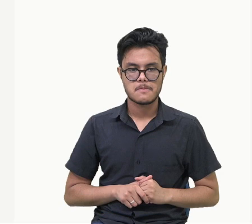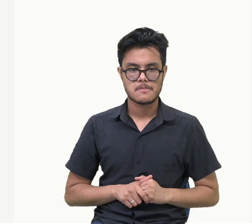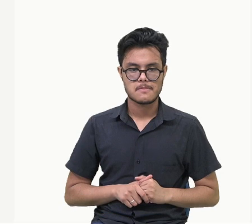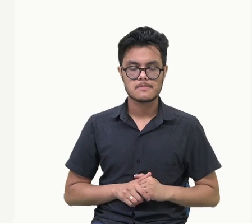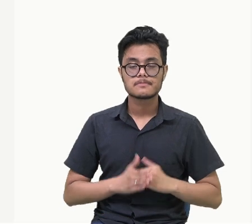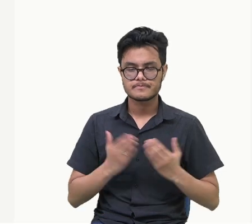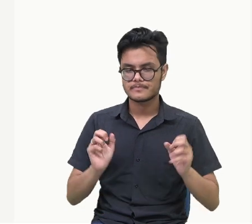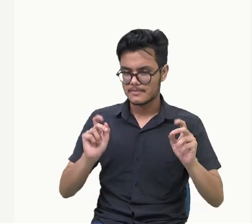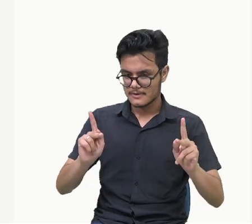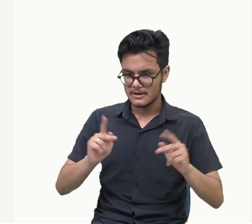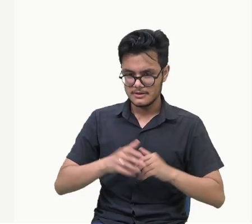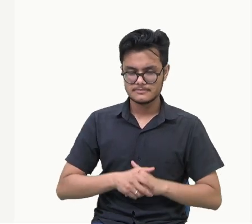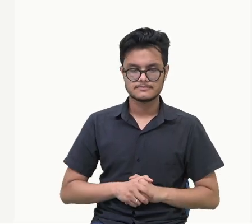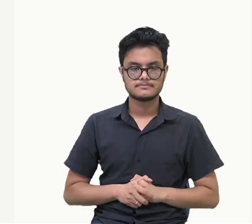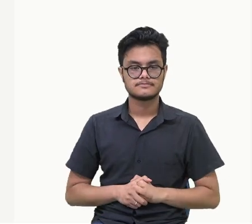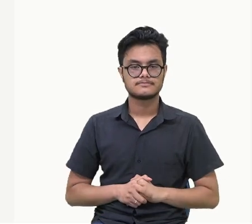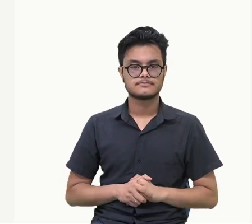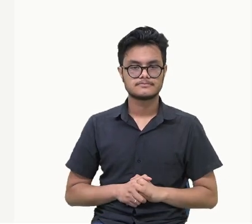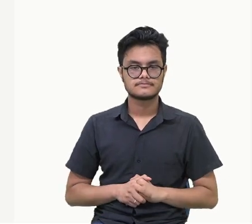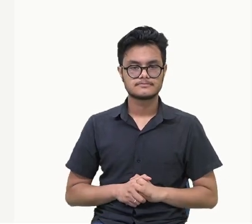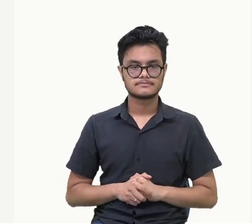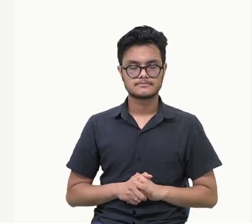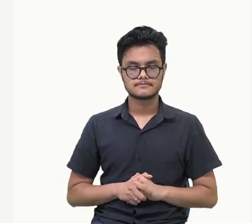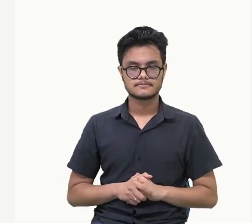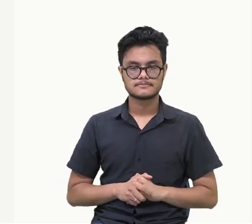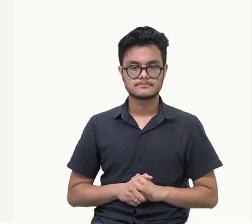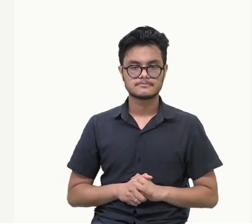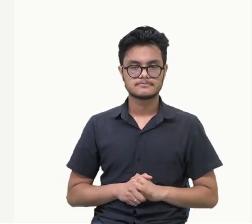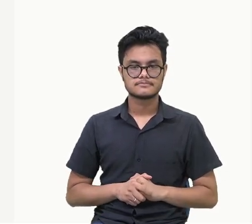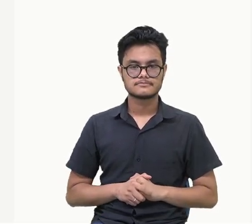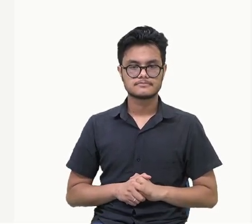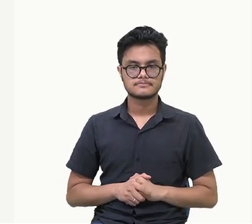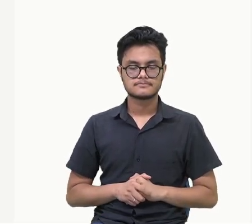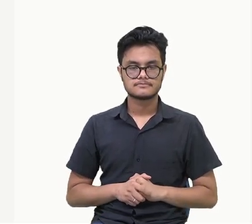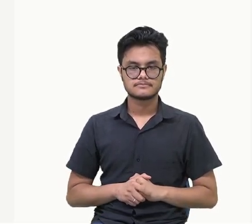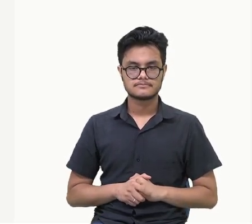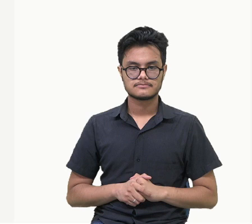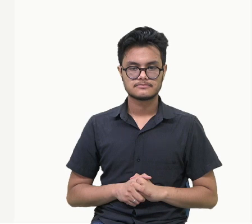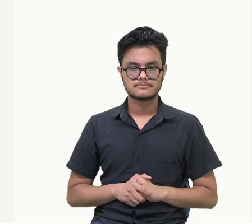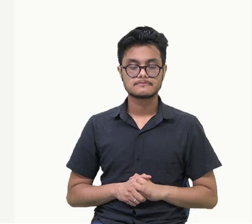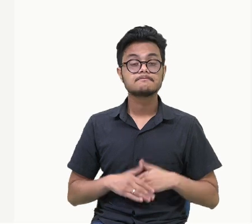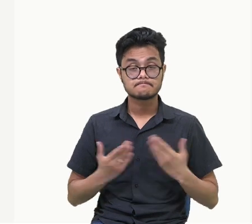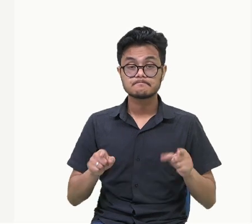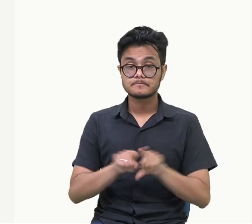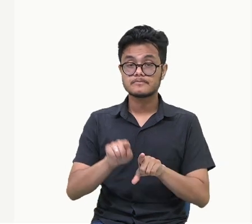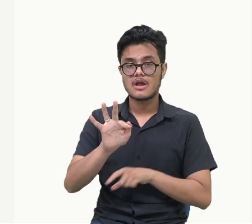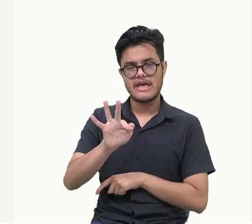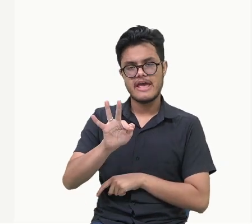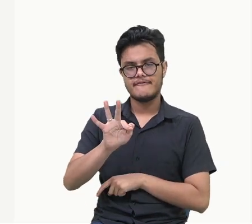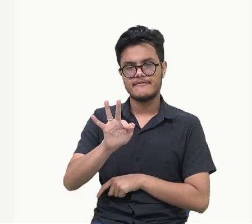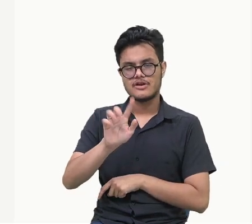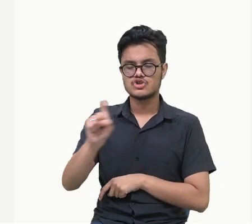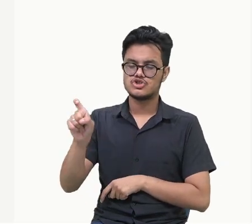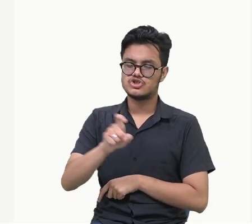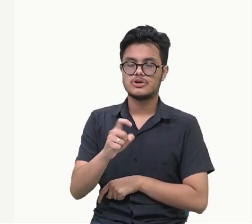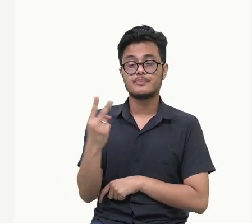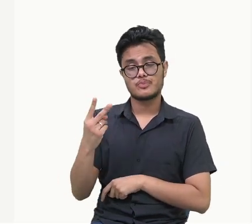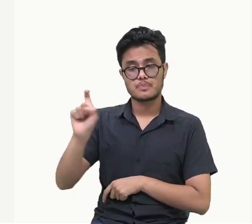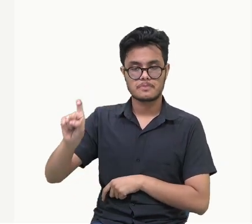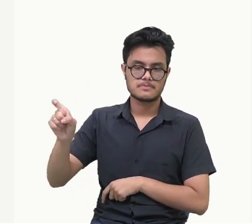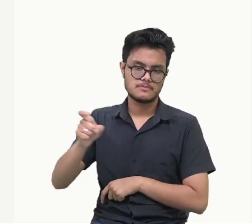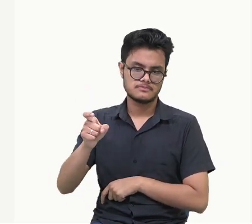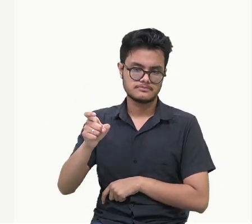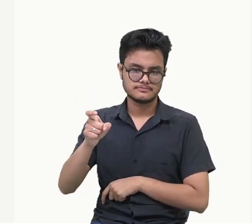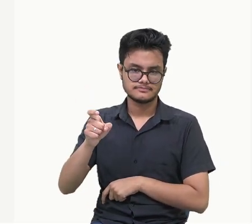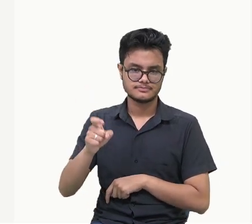de forma mais acentuada, tá bom? Levando em consideração, né? Aqui nós temos uma função linear, mas